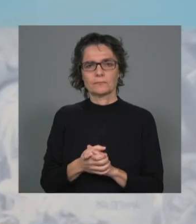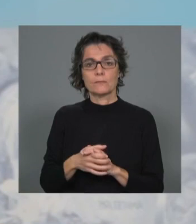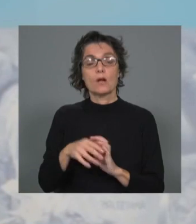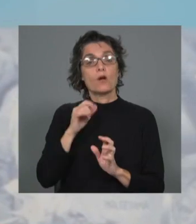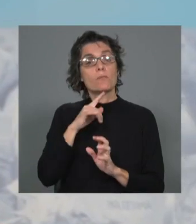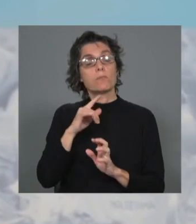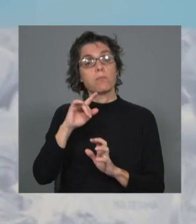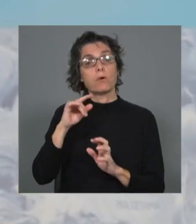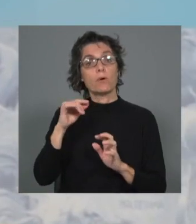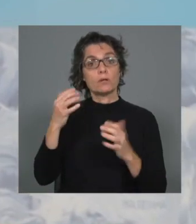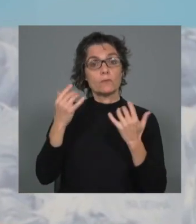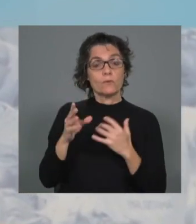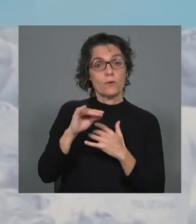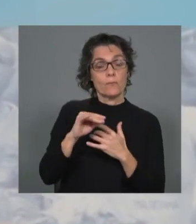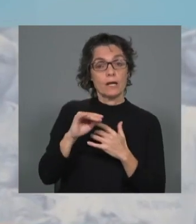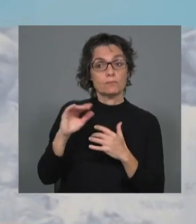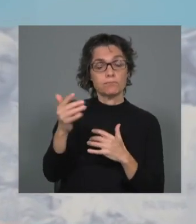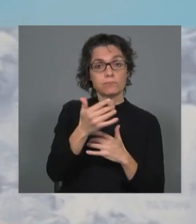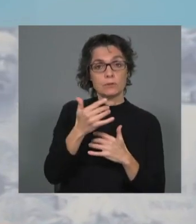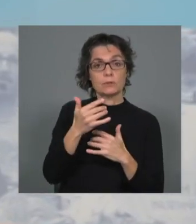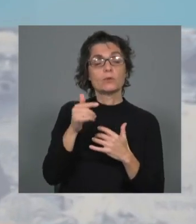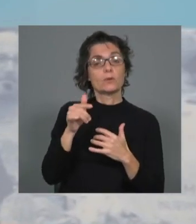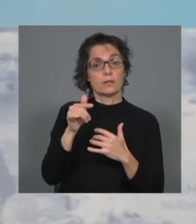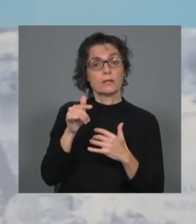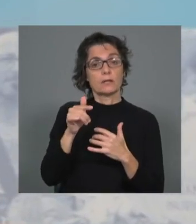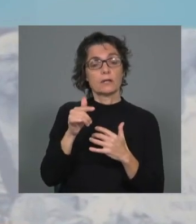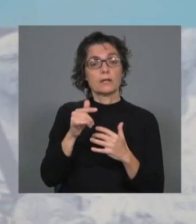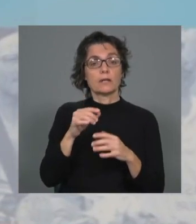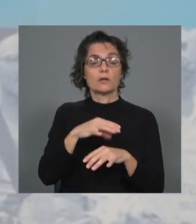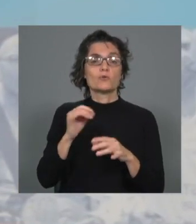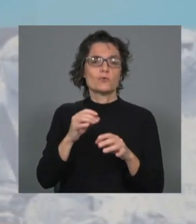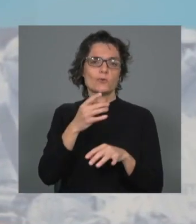Acompanhe estas e outras notícias, nomeadamente as que contam como o Natal está